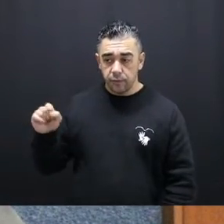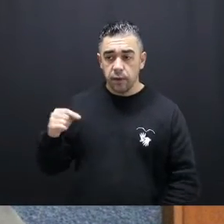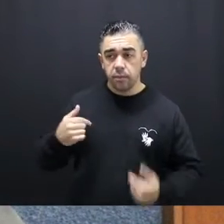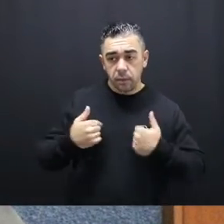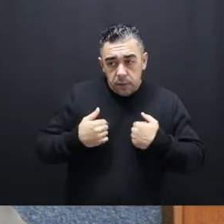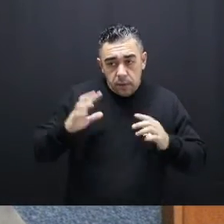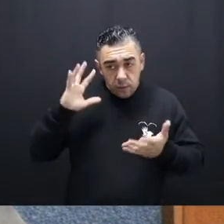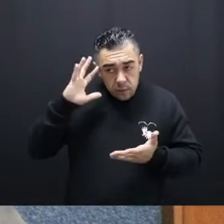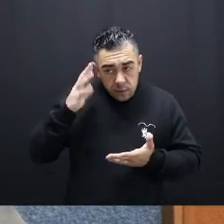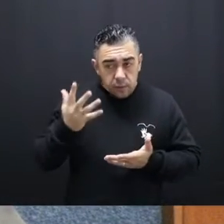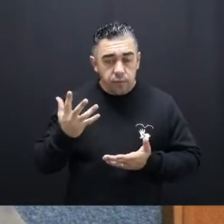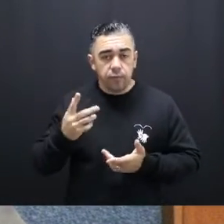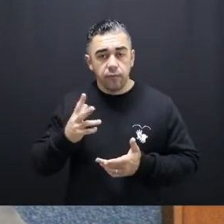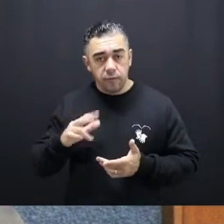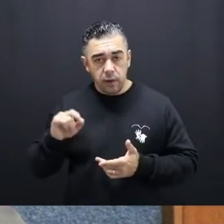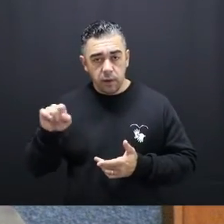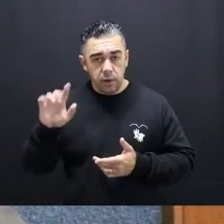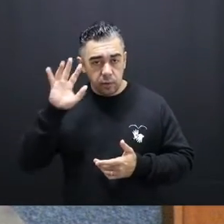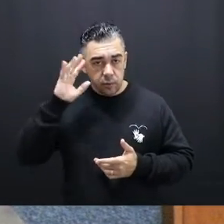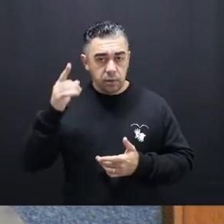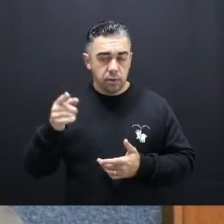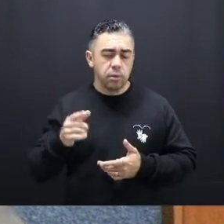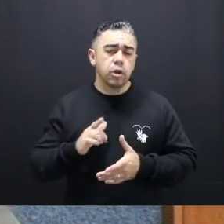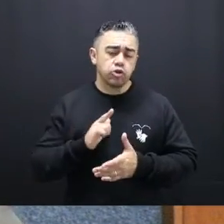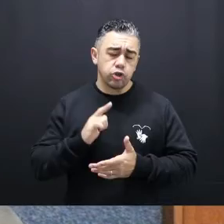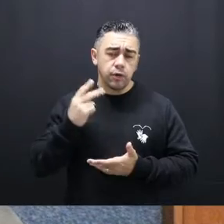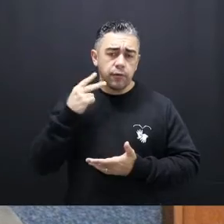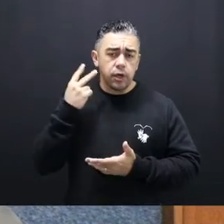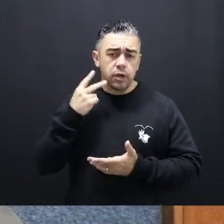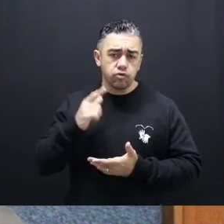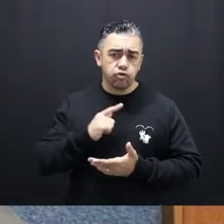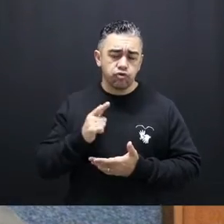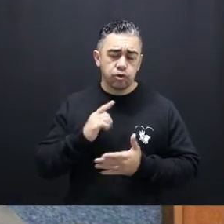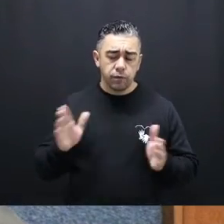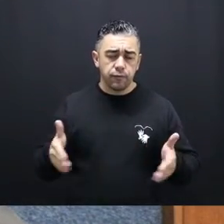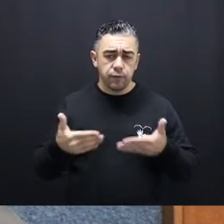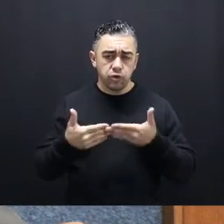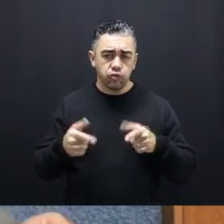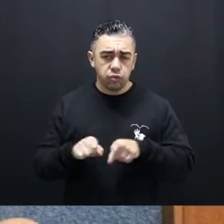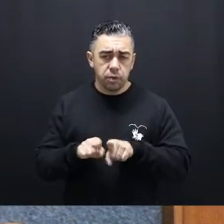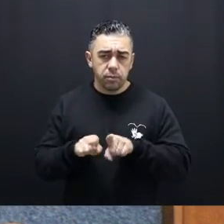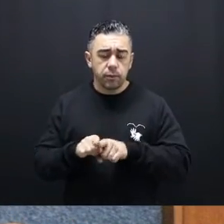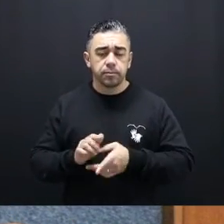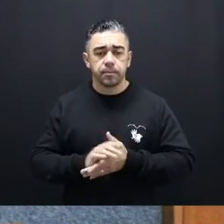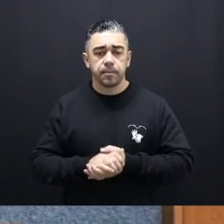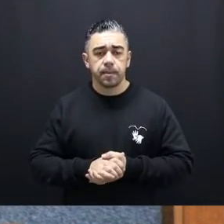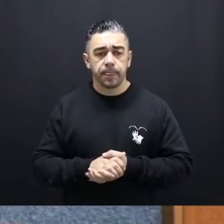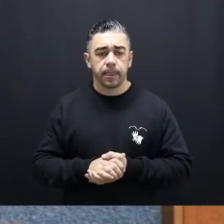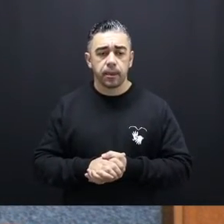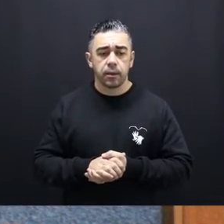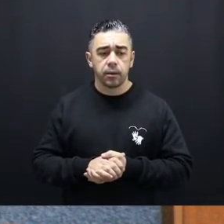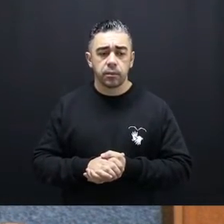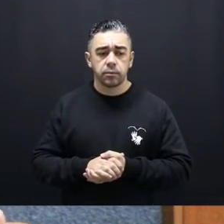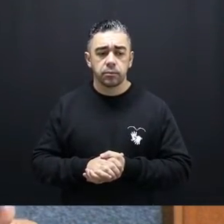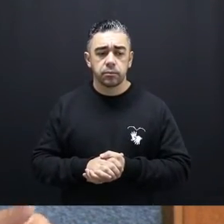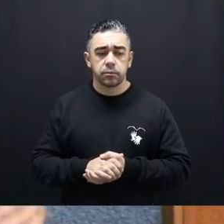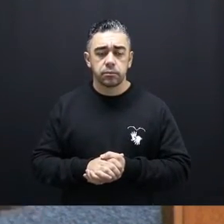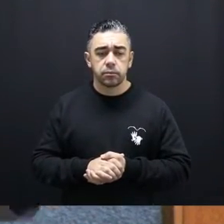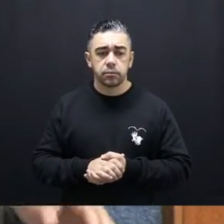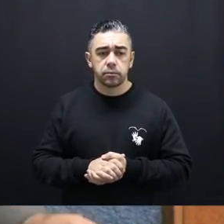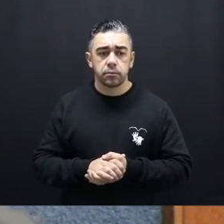você aí os alguns vereadores da época que tinha um escritório fecharam Tumblr Oi e